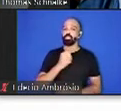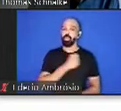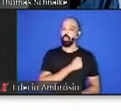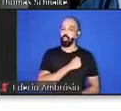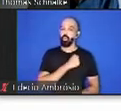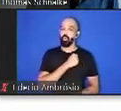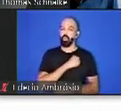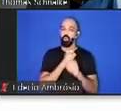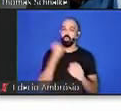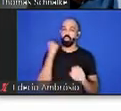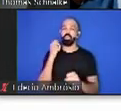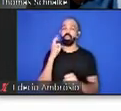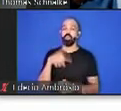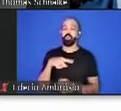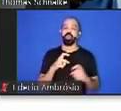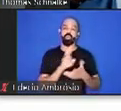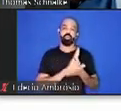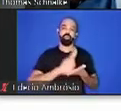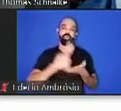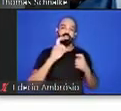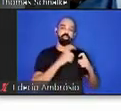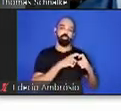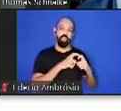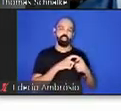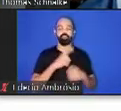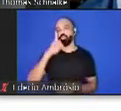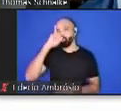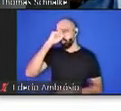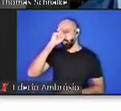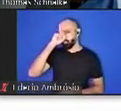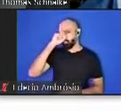uma universidade médica e um hospital universitário,